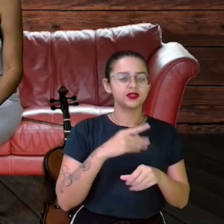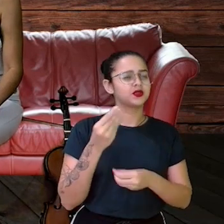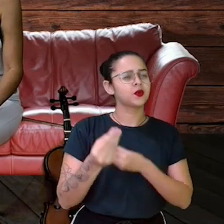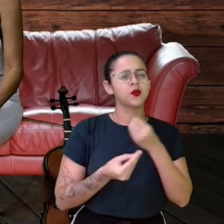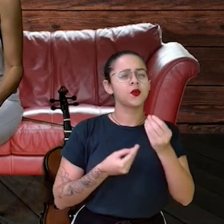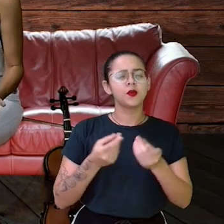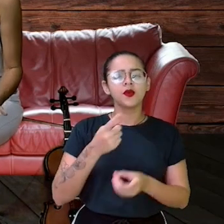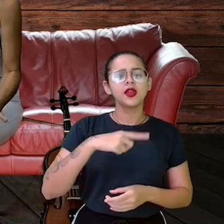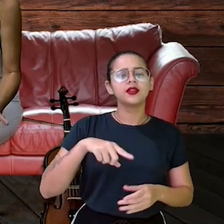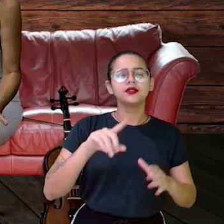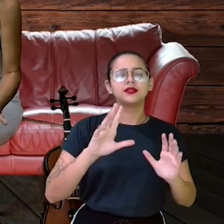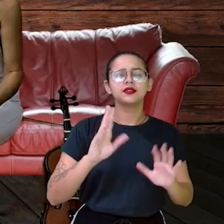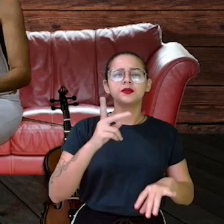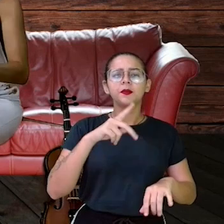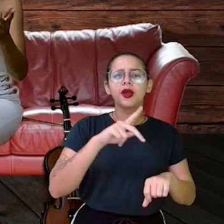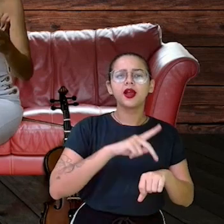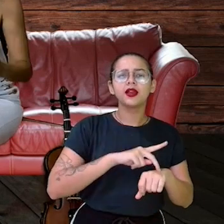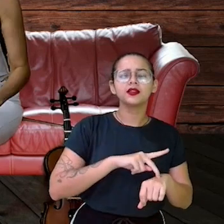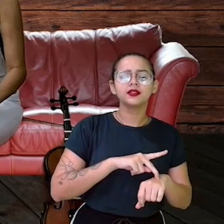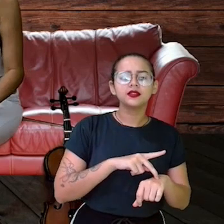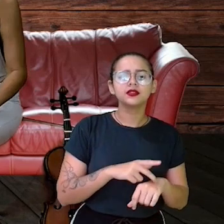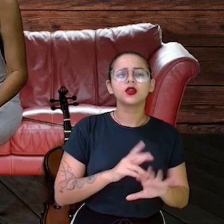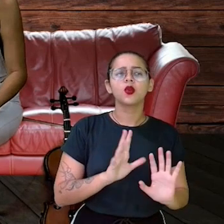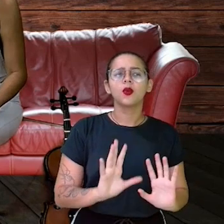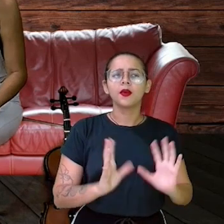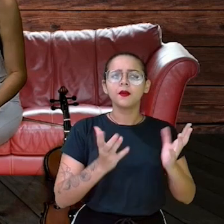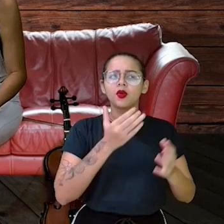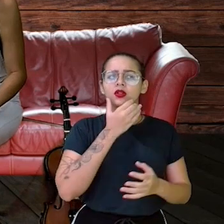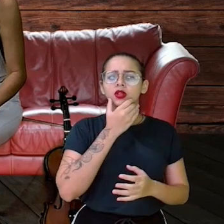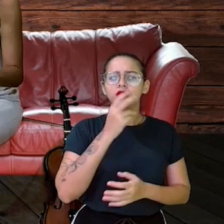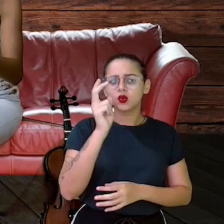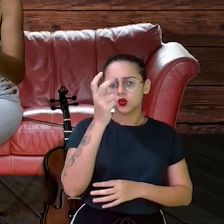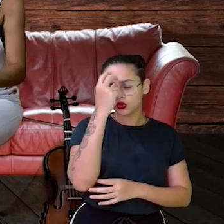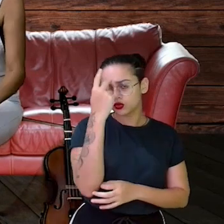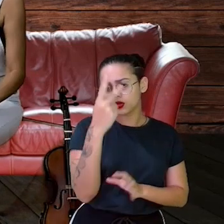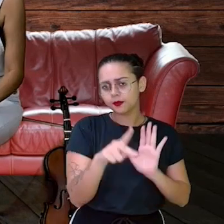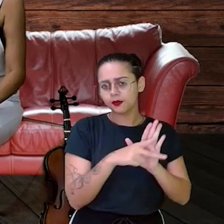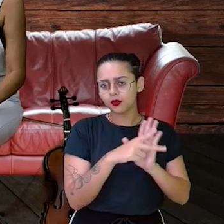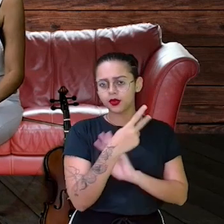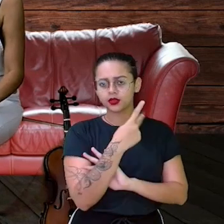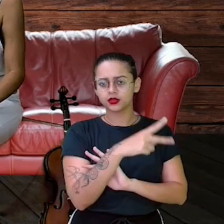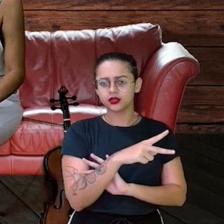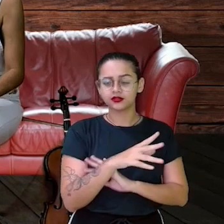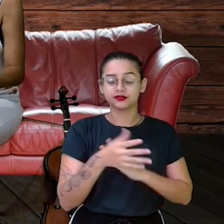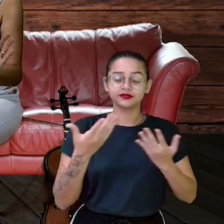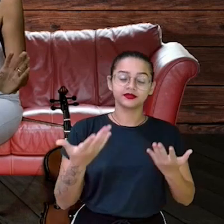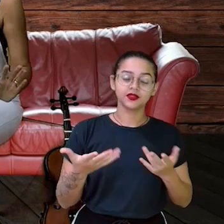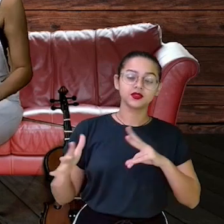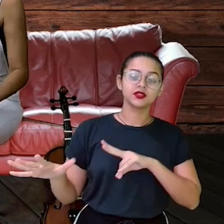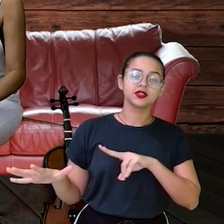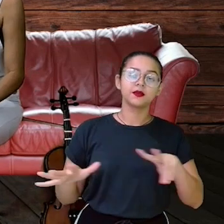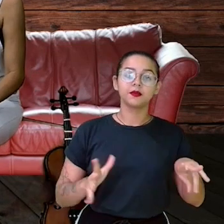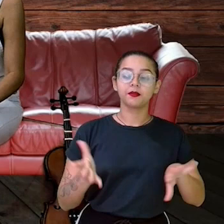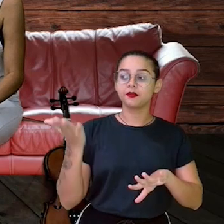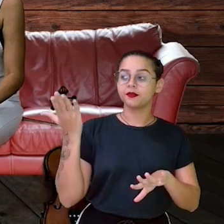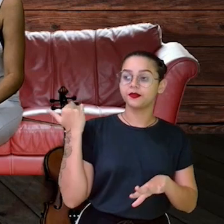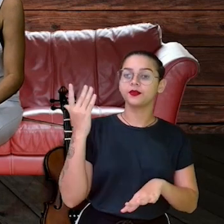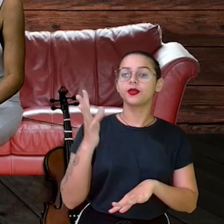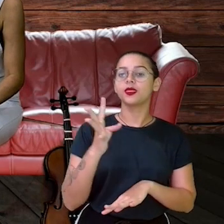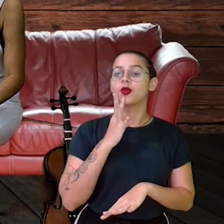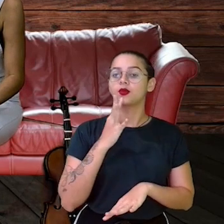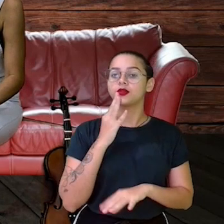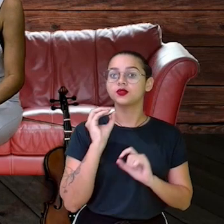comemoram o Natal lá na cultura deles? Semana passada a gente já conheceu aí um pouquinho